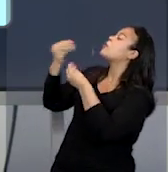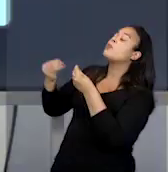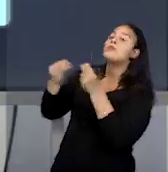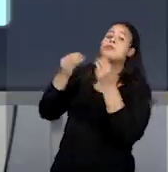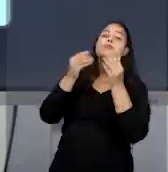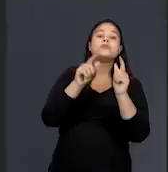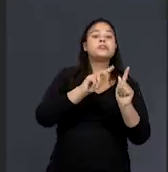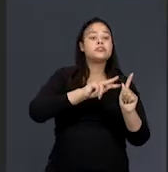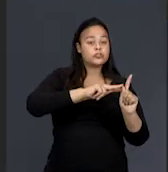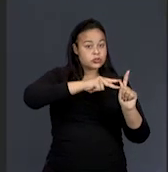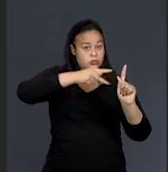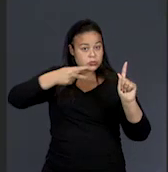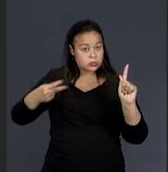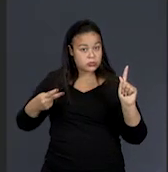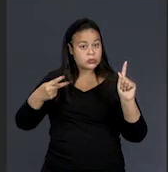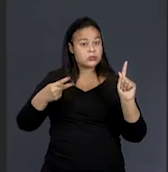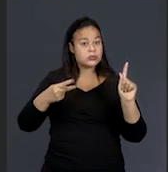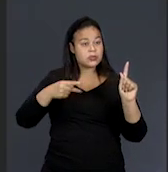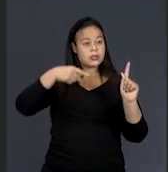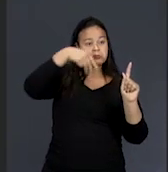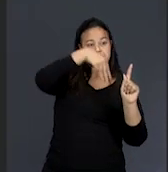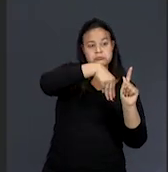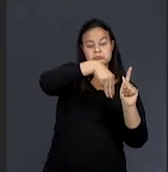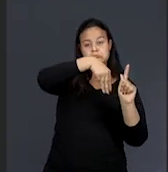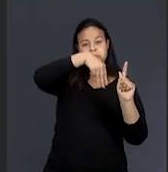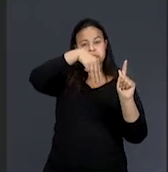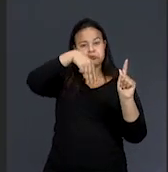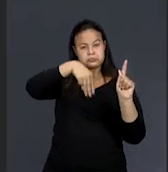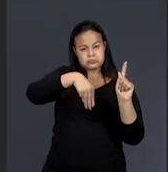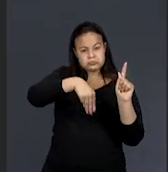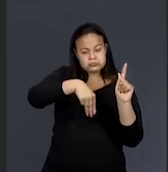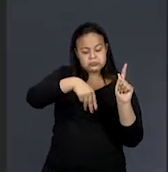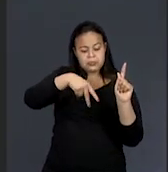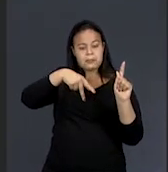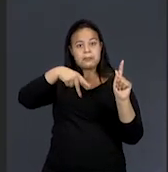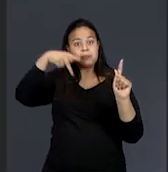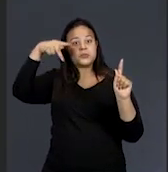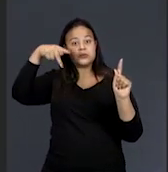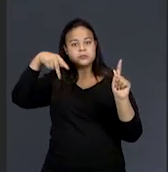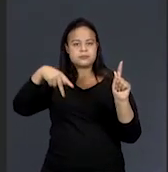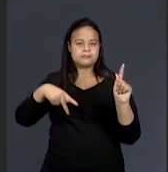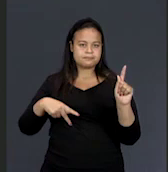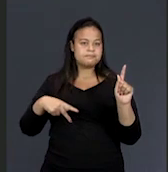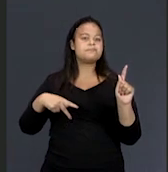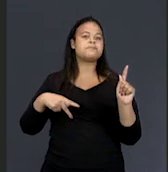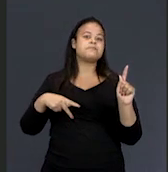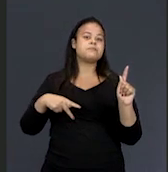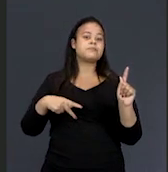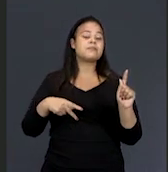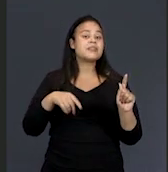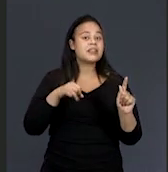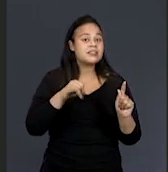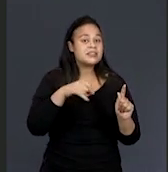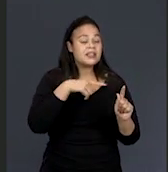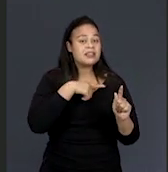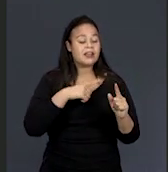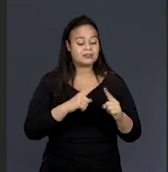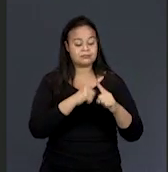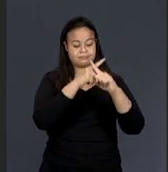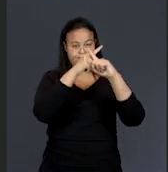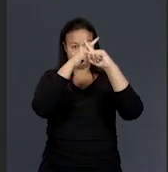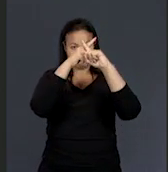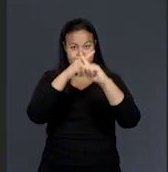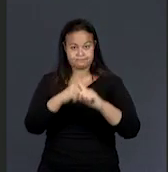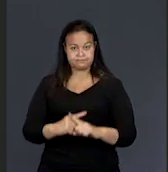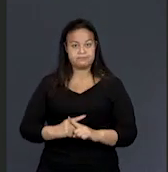genótipo Mzão, Mzinho, Pzão, Pzinho. Tá? Quando eu tenho o cruzamento